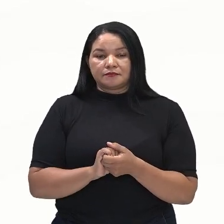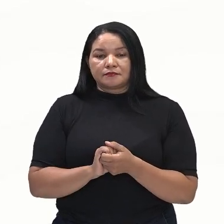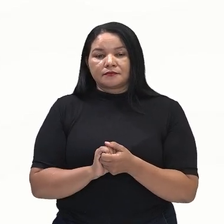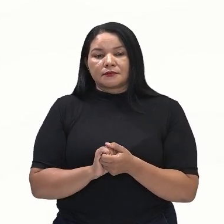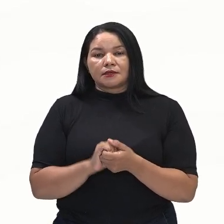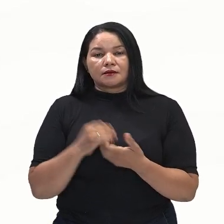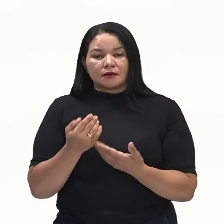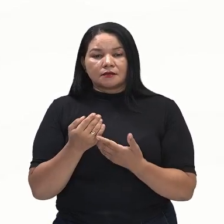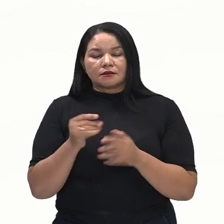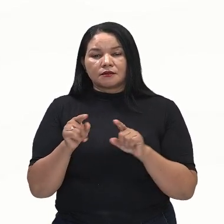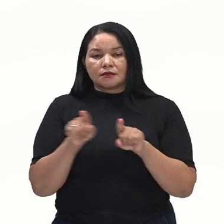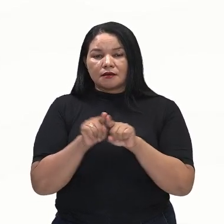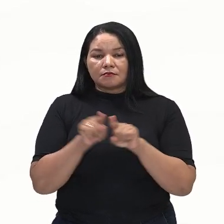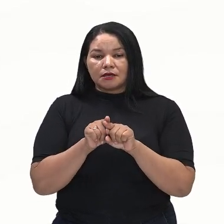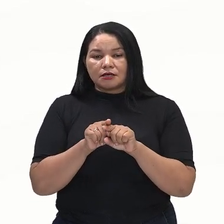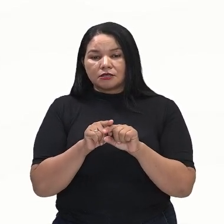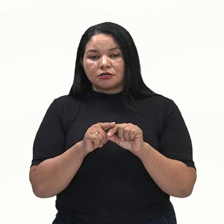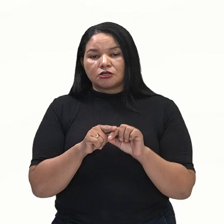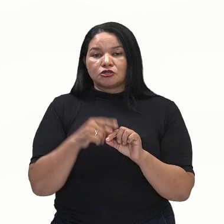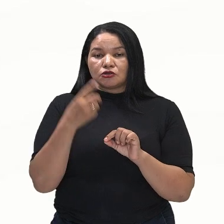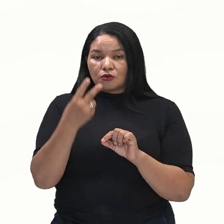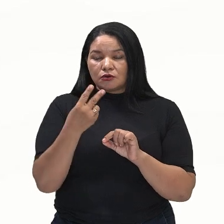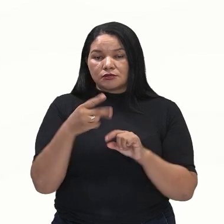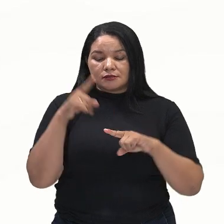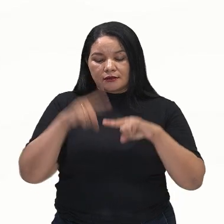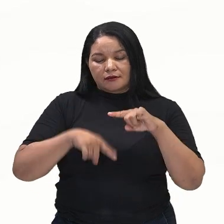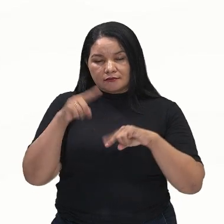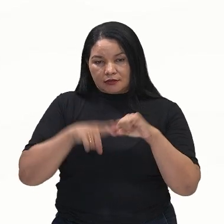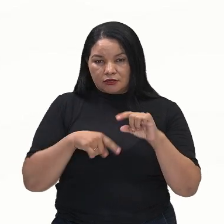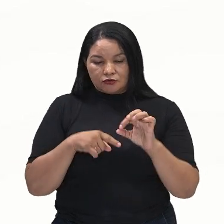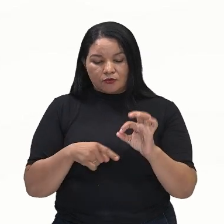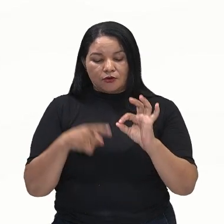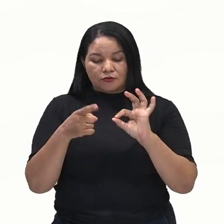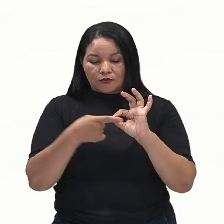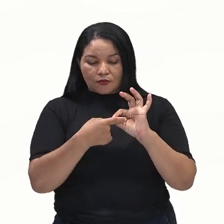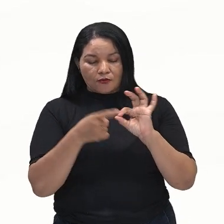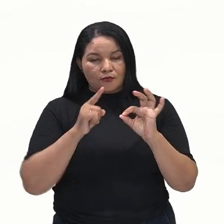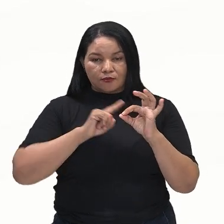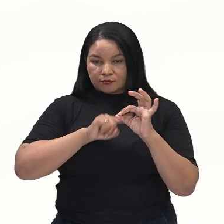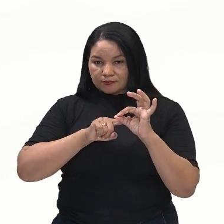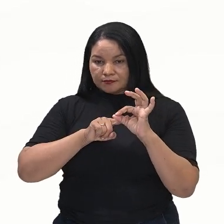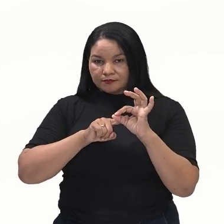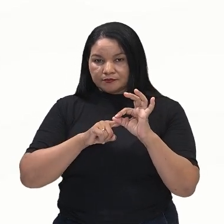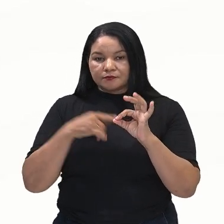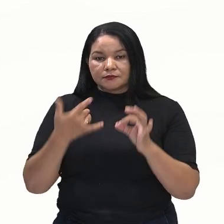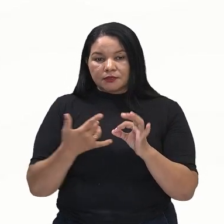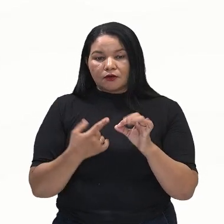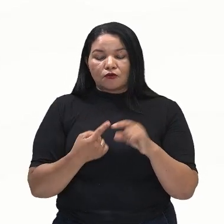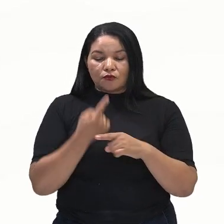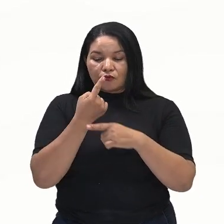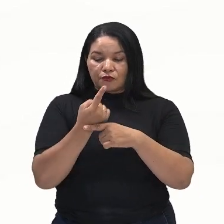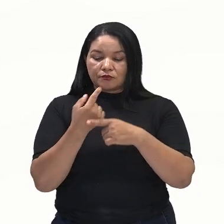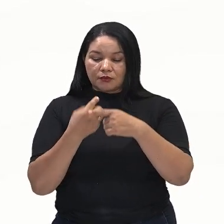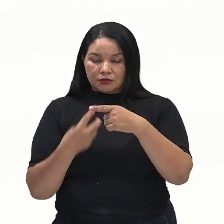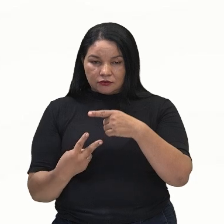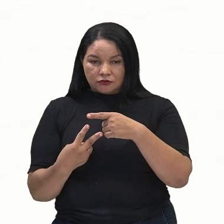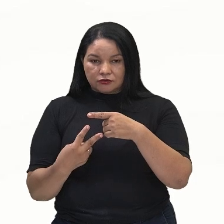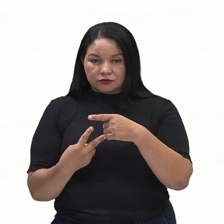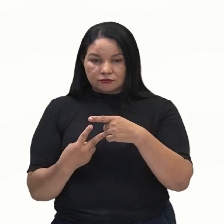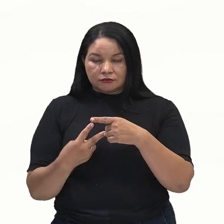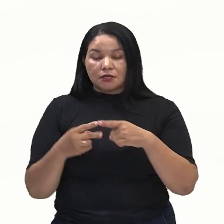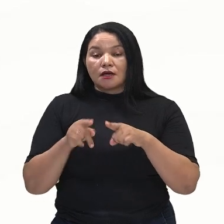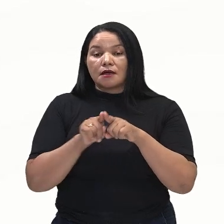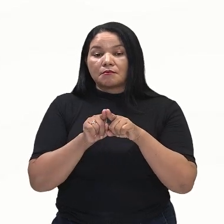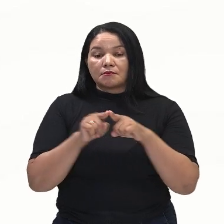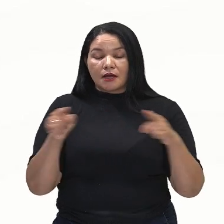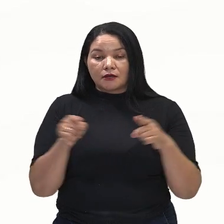da moeda está aqui, ó. São 2 elementos, tá bom? Então a chance é de 1 para 2. Mas reparem